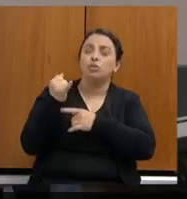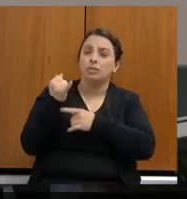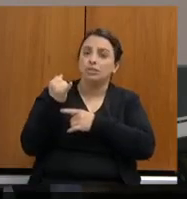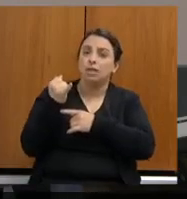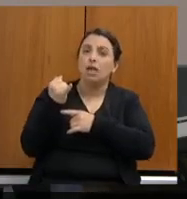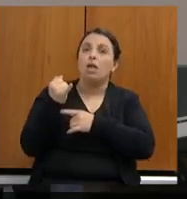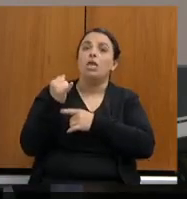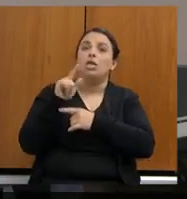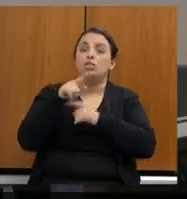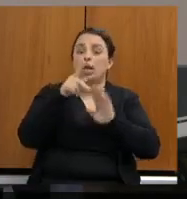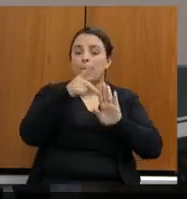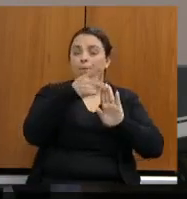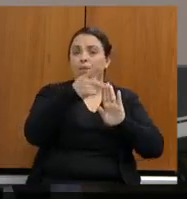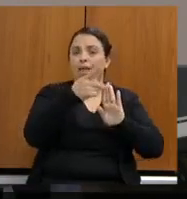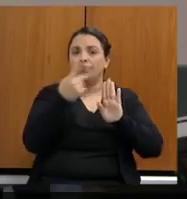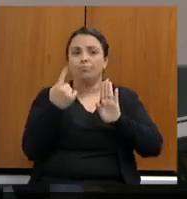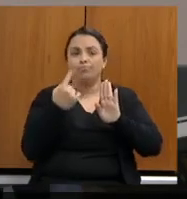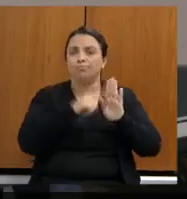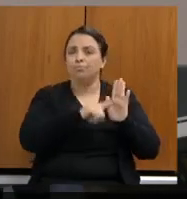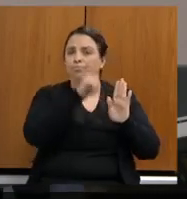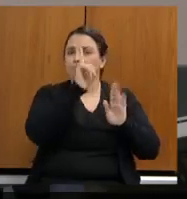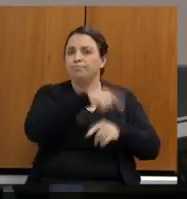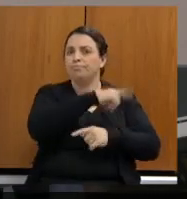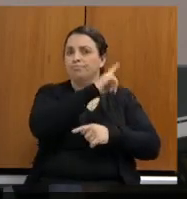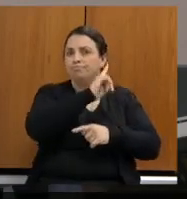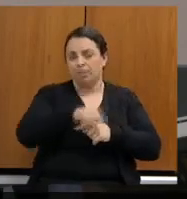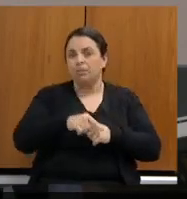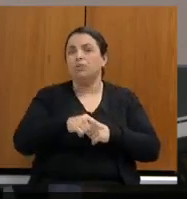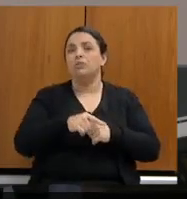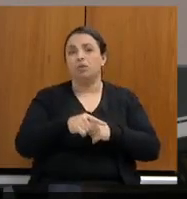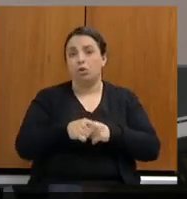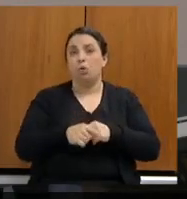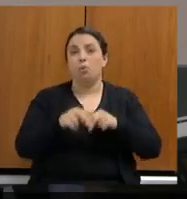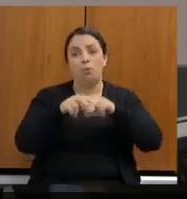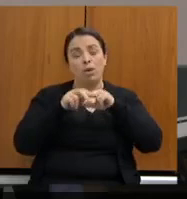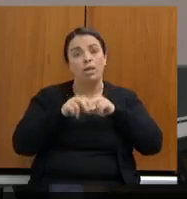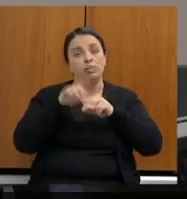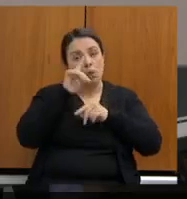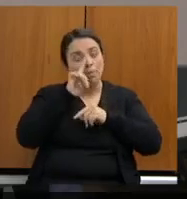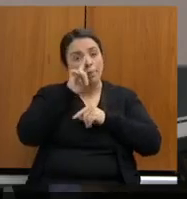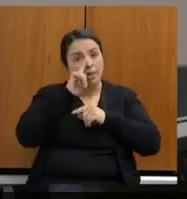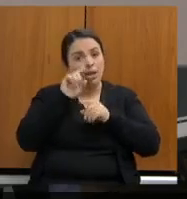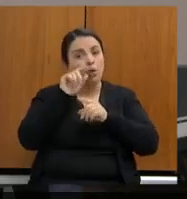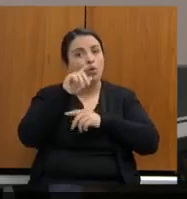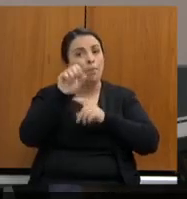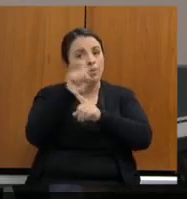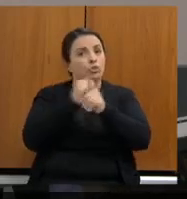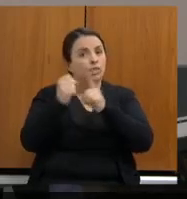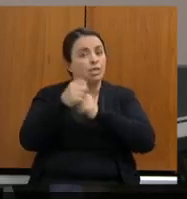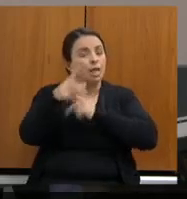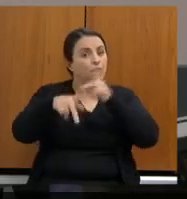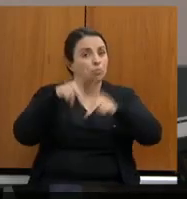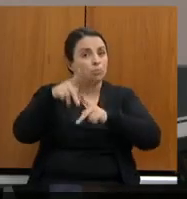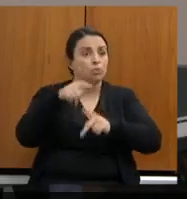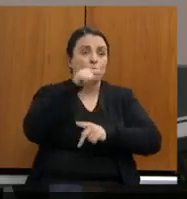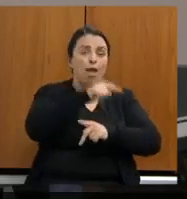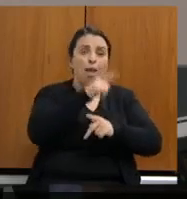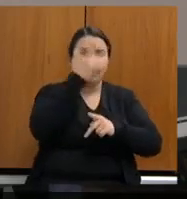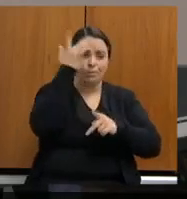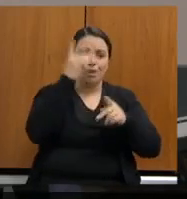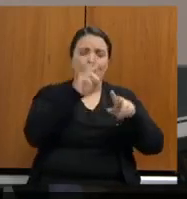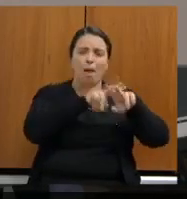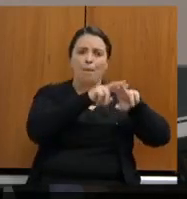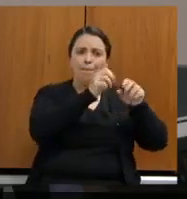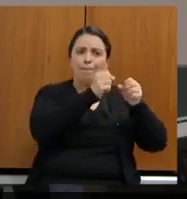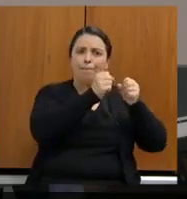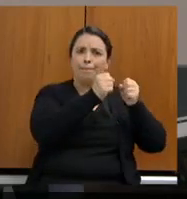já e essa essa essa portaria E aí Presidente Só realmente o poder fazer todo esse discurso